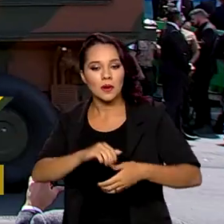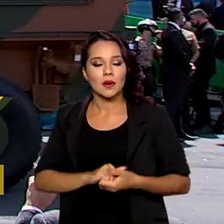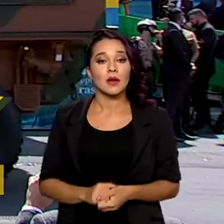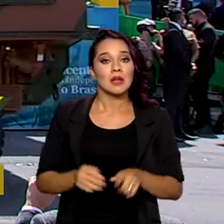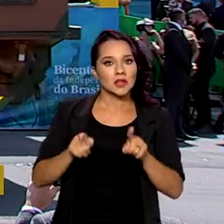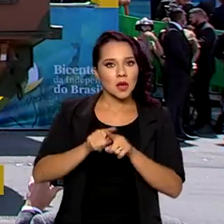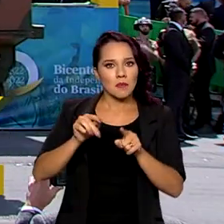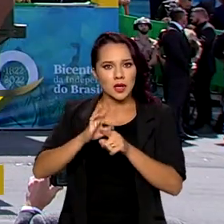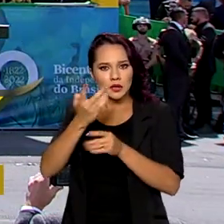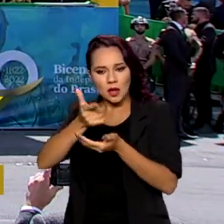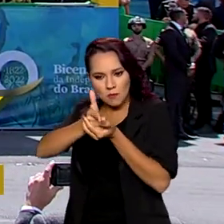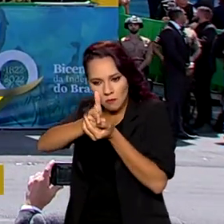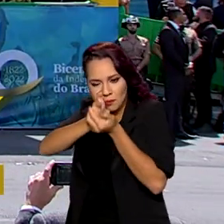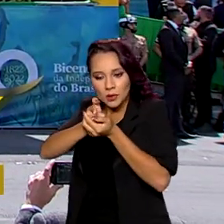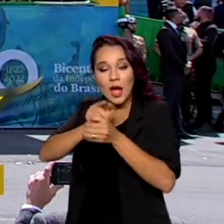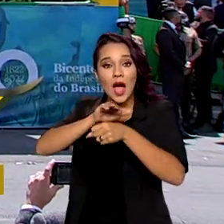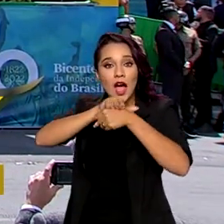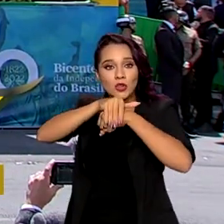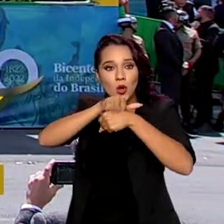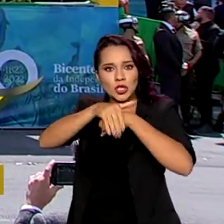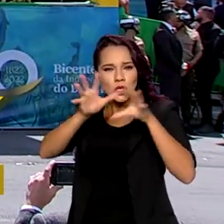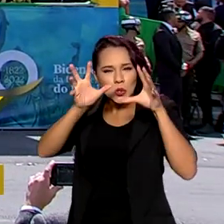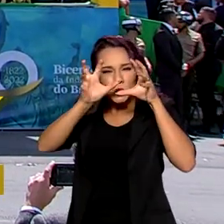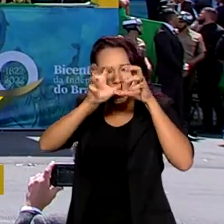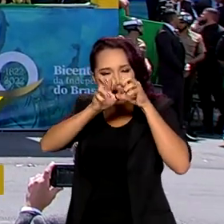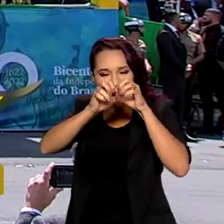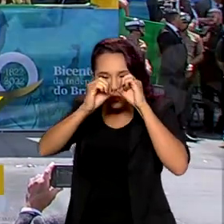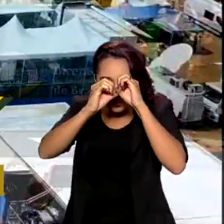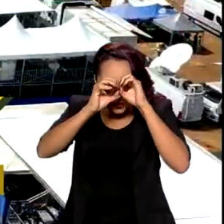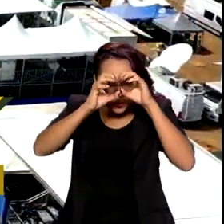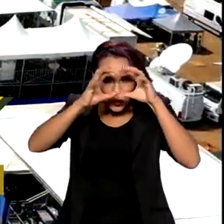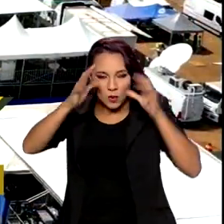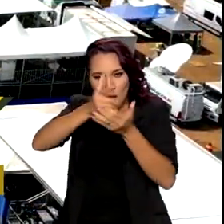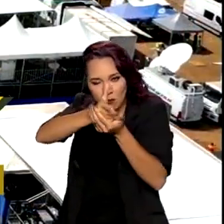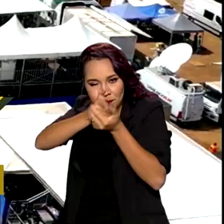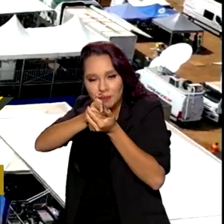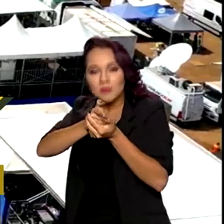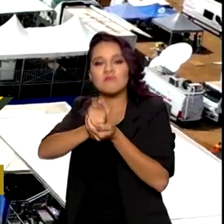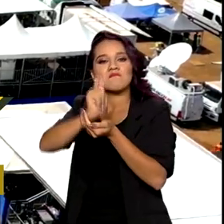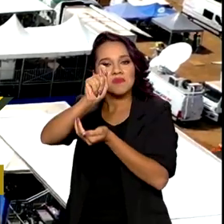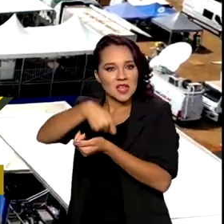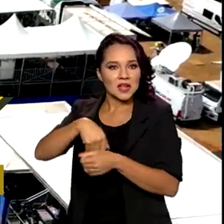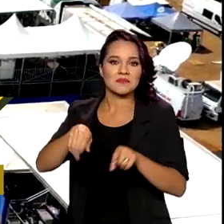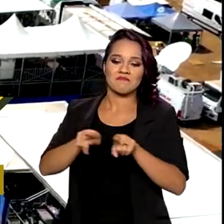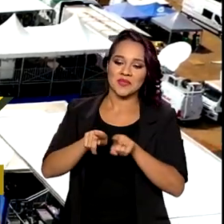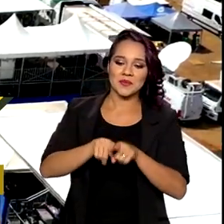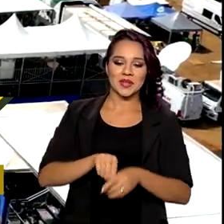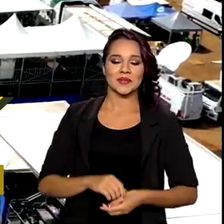realiza tiro noturno. Então, é uma outra capacidade desse nosso carro.